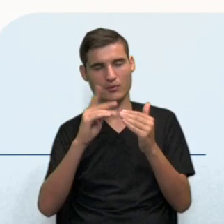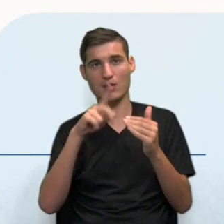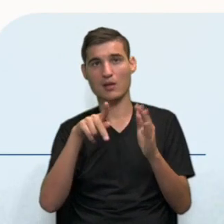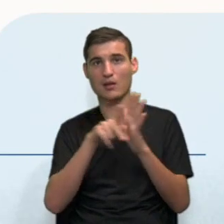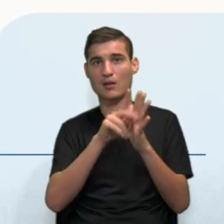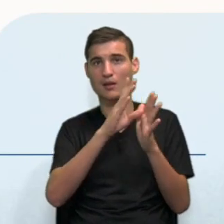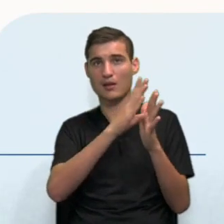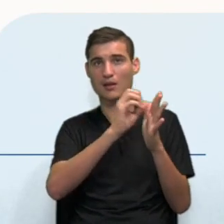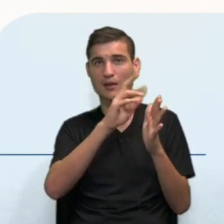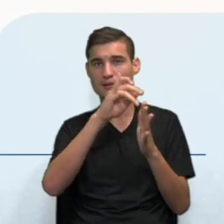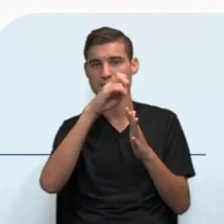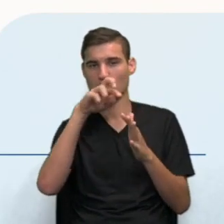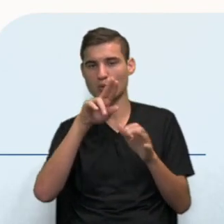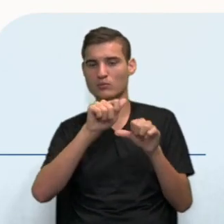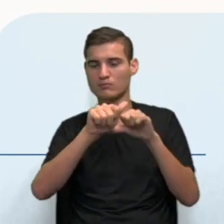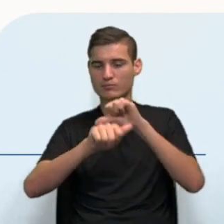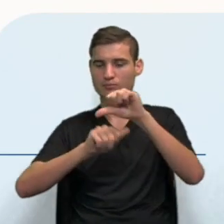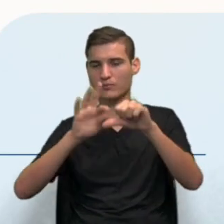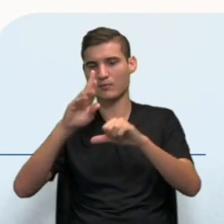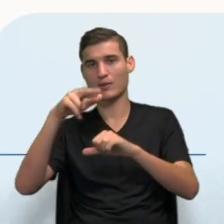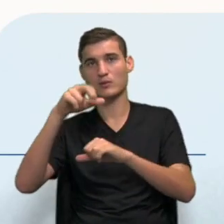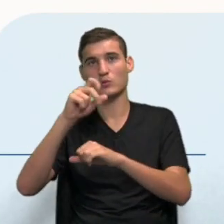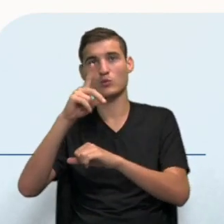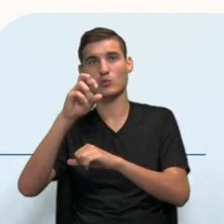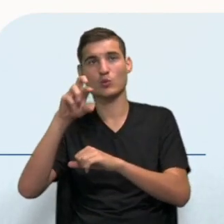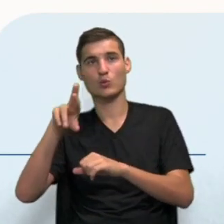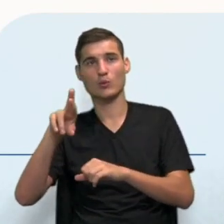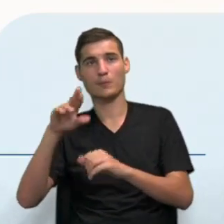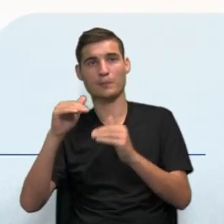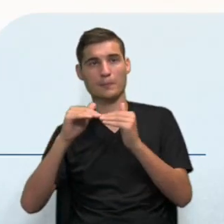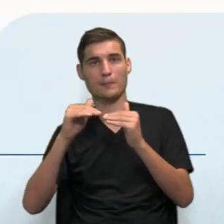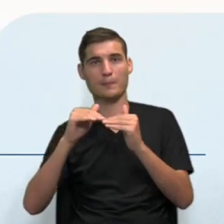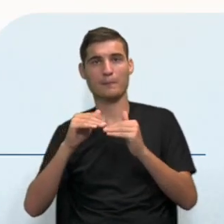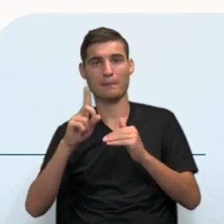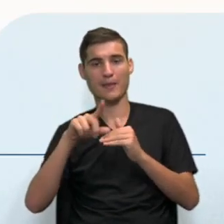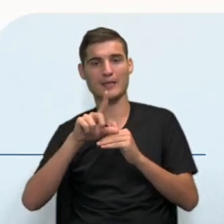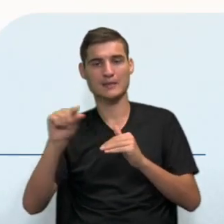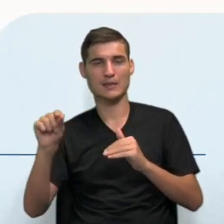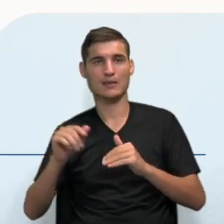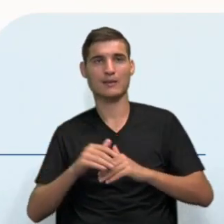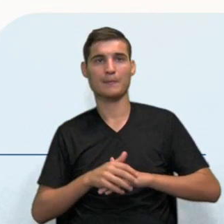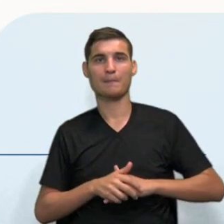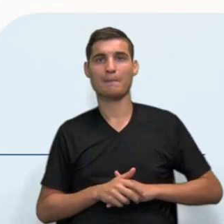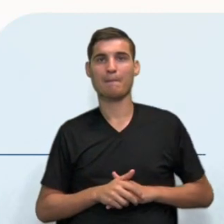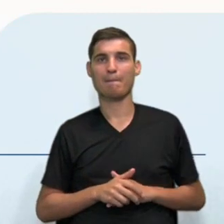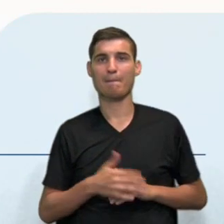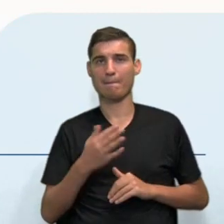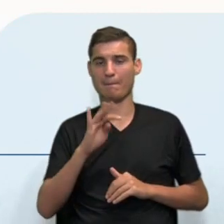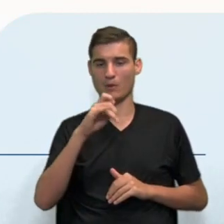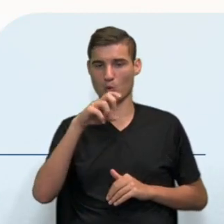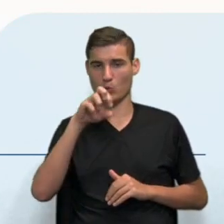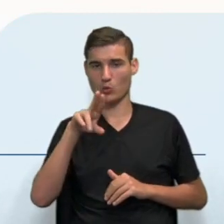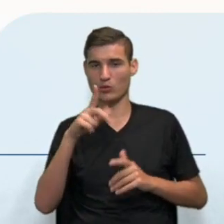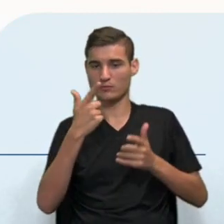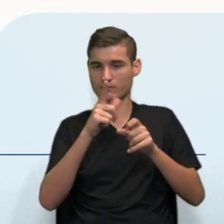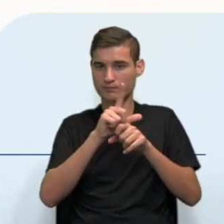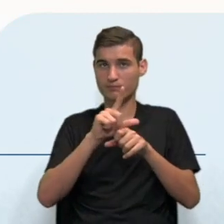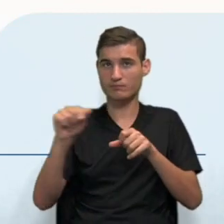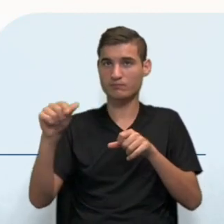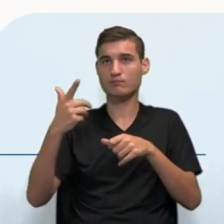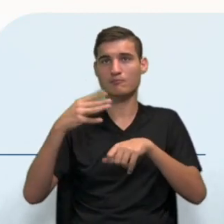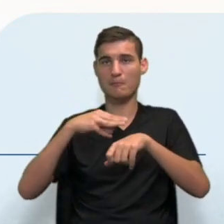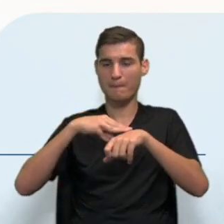passou para o transdutor. Transdutor de saída. E depois que saiu do transdutor, então, a mensagem